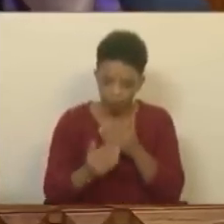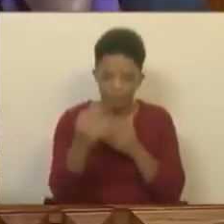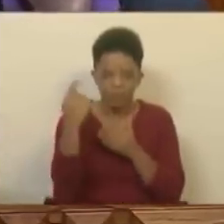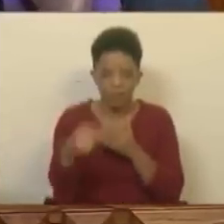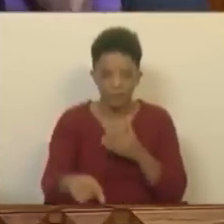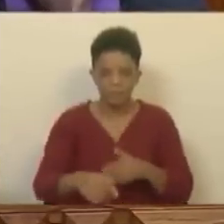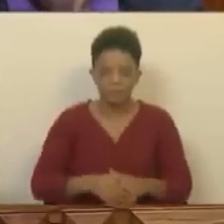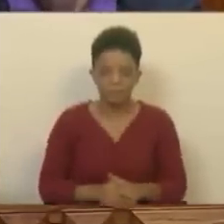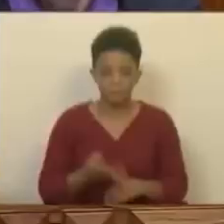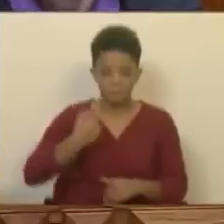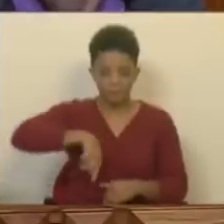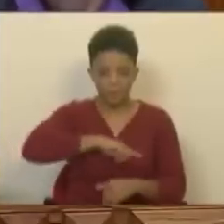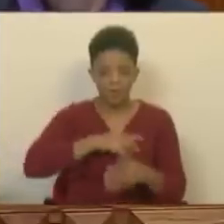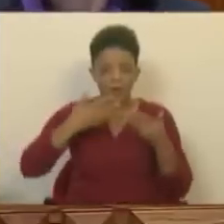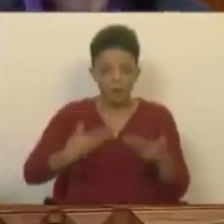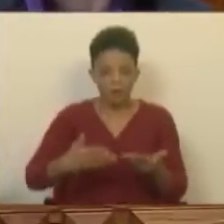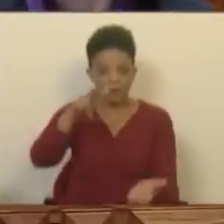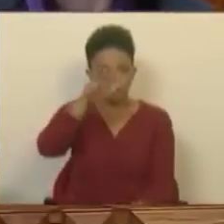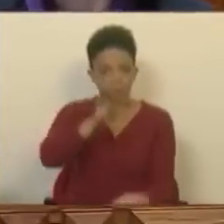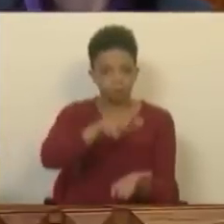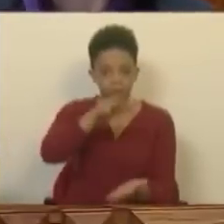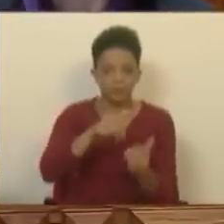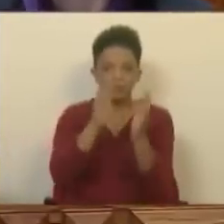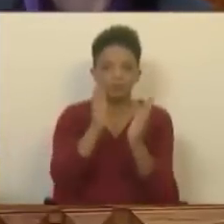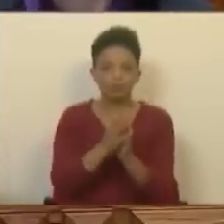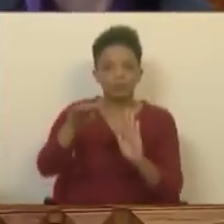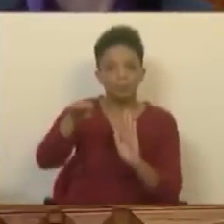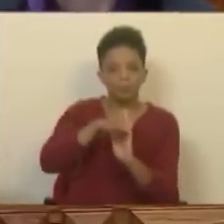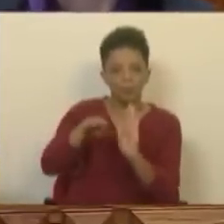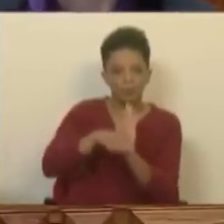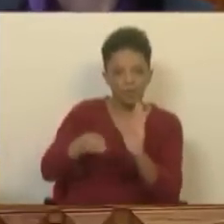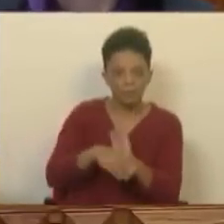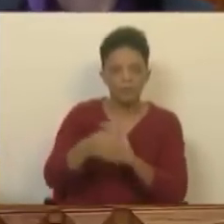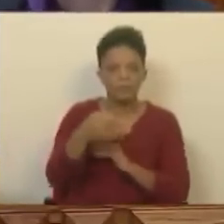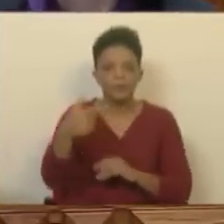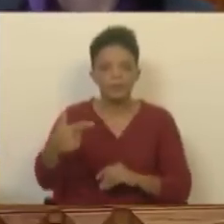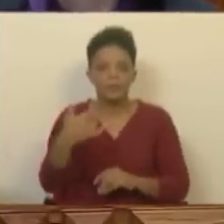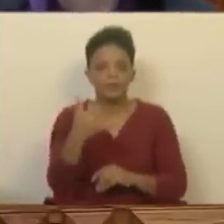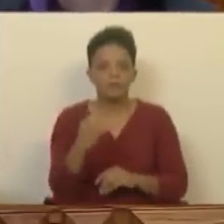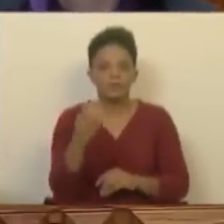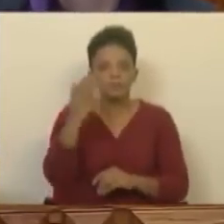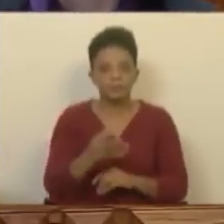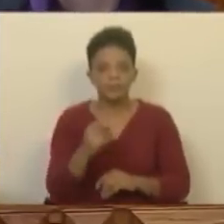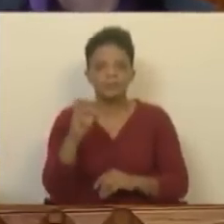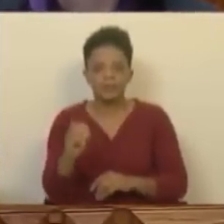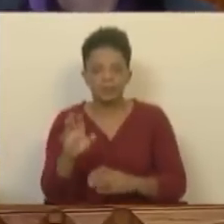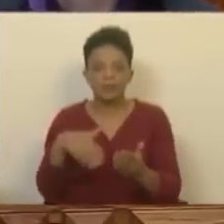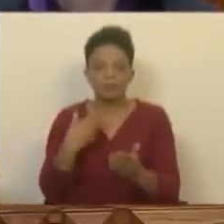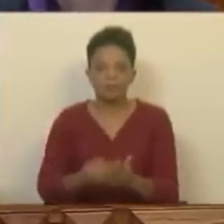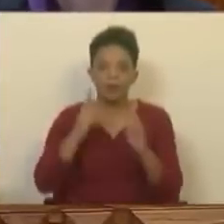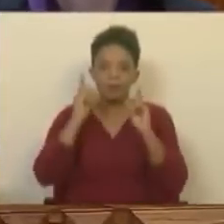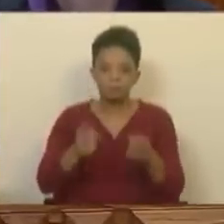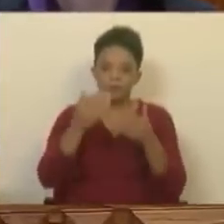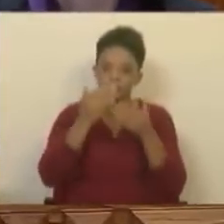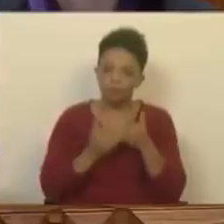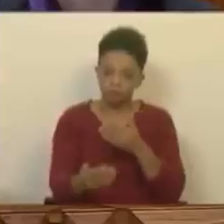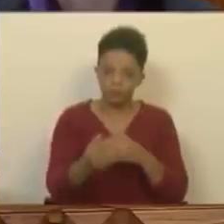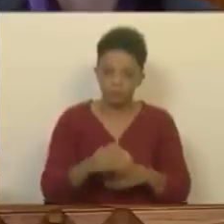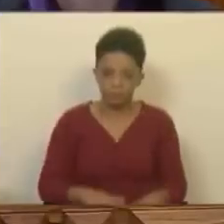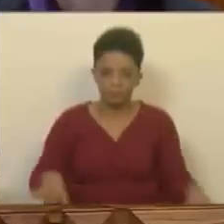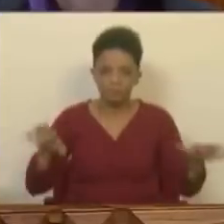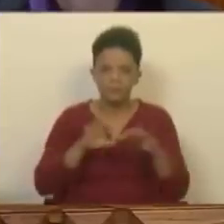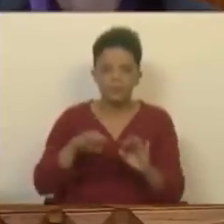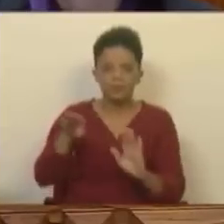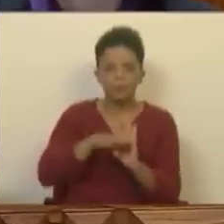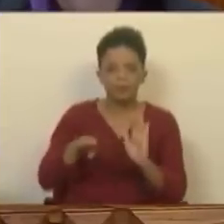executar temos neste momento já aprovados todos os programas do PT 2030 para ele poder arrancar e relativamente